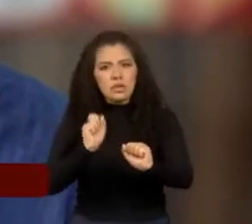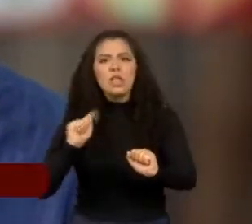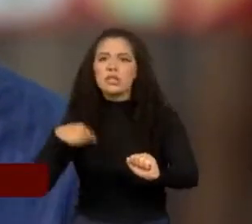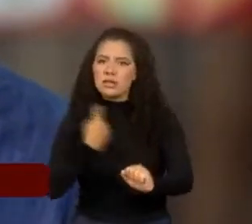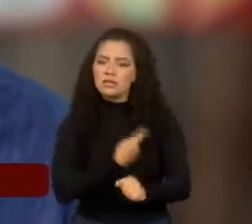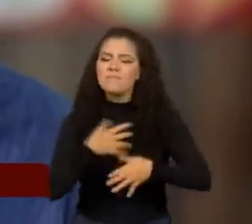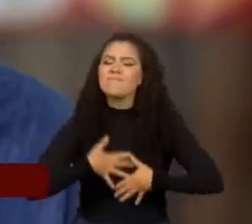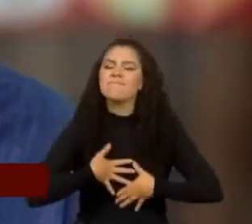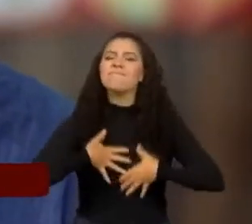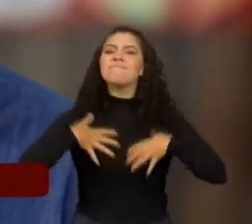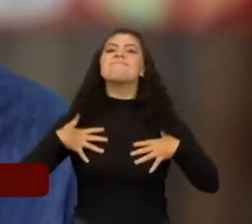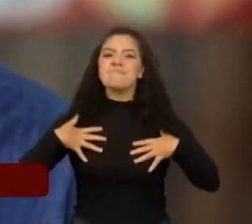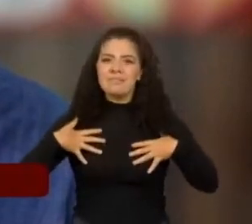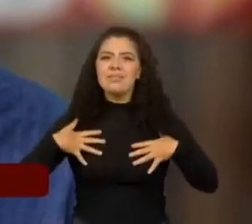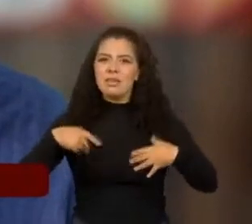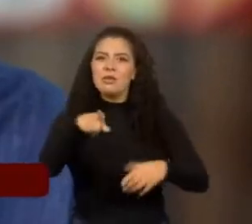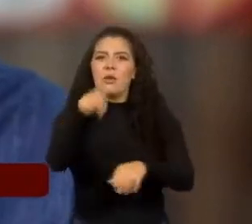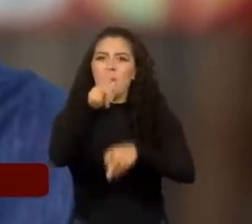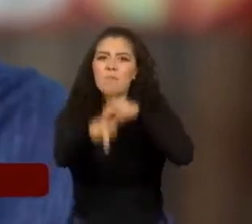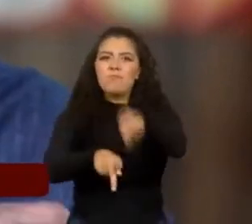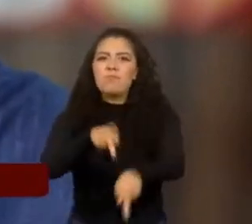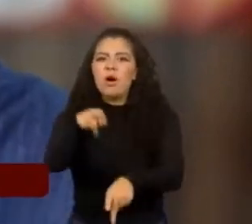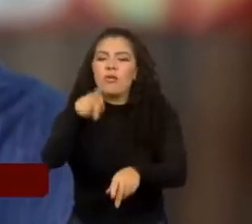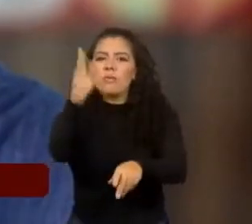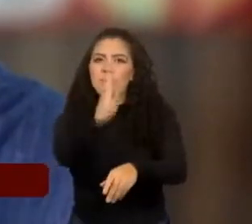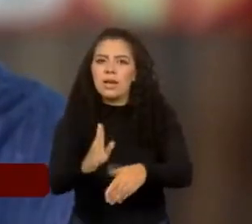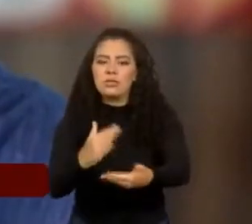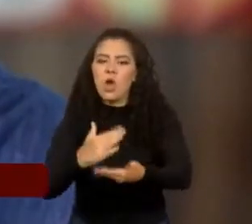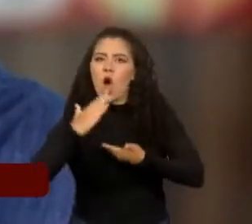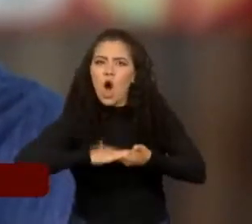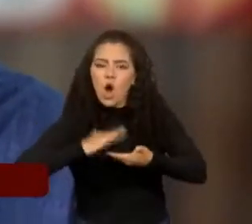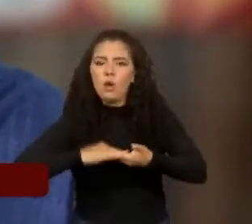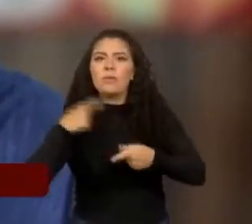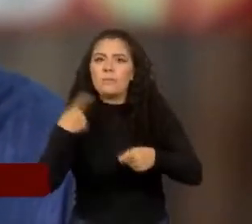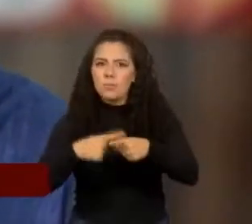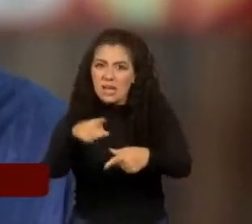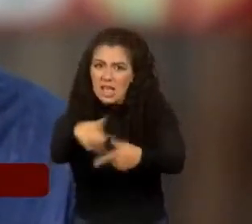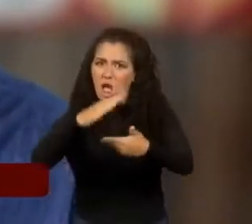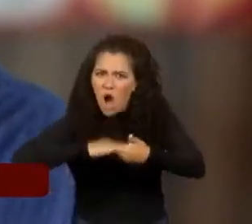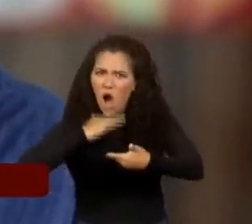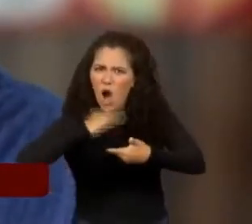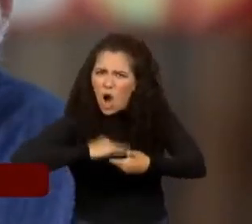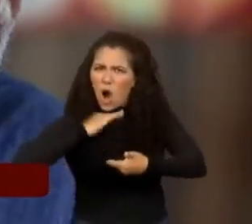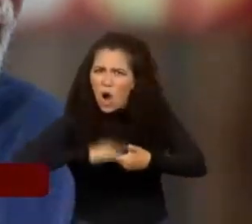de ser cobrado pelo povo brasileiro, porque somente com muita cobrança o governo realiza as coisas.